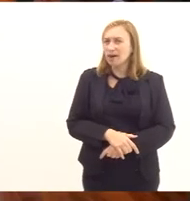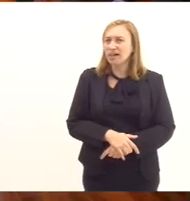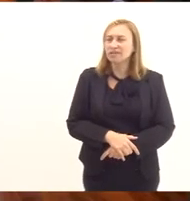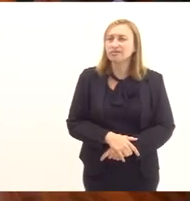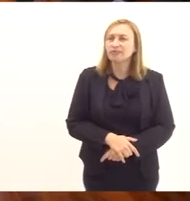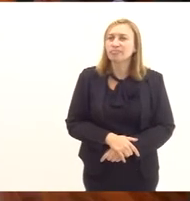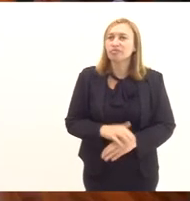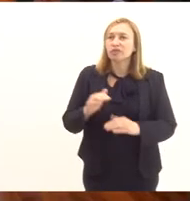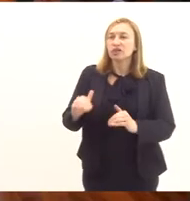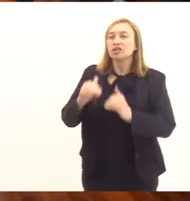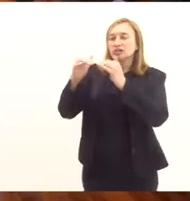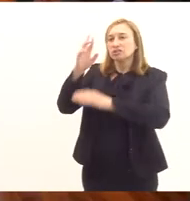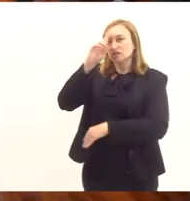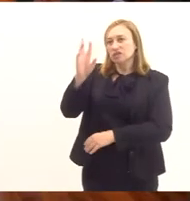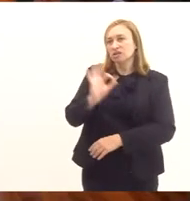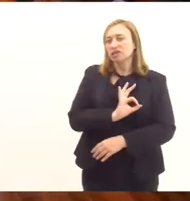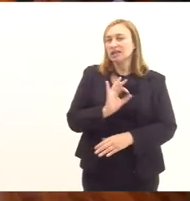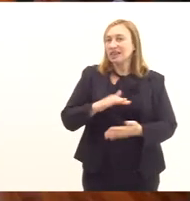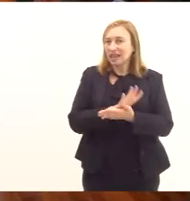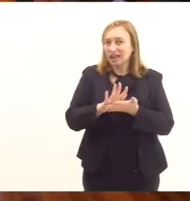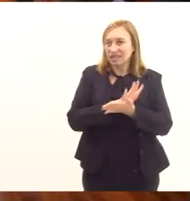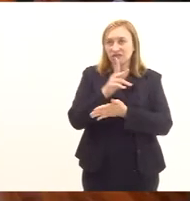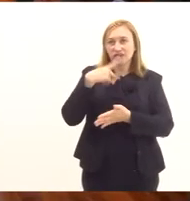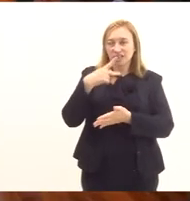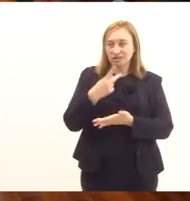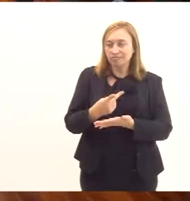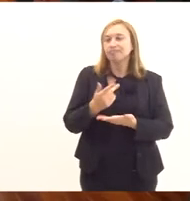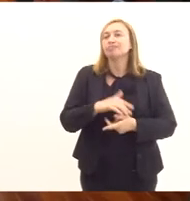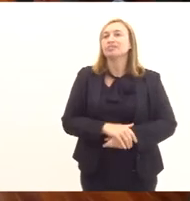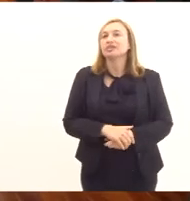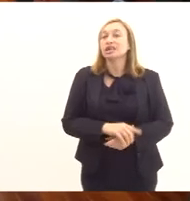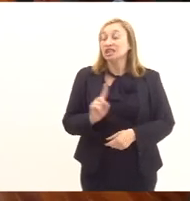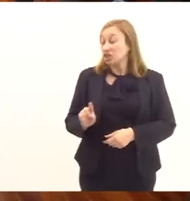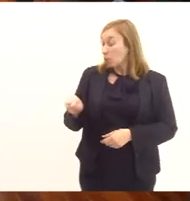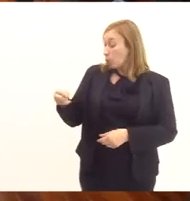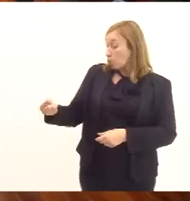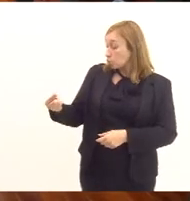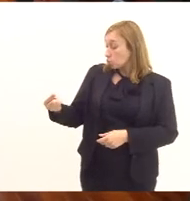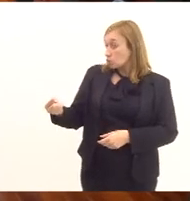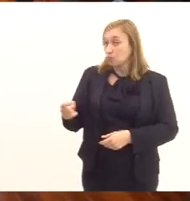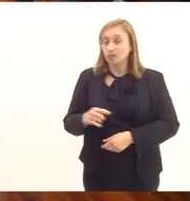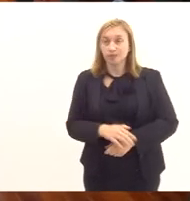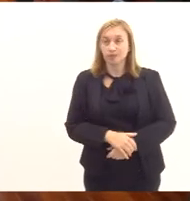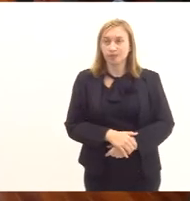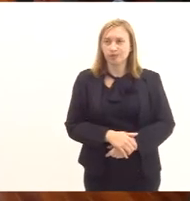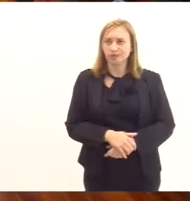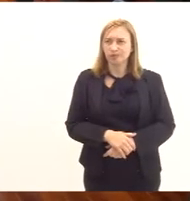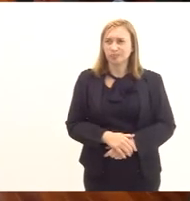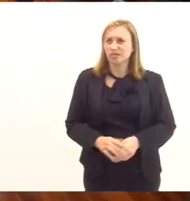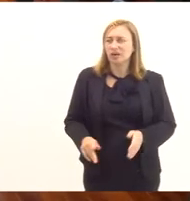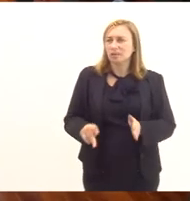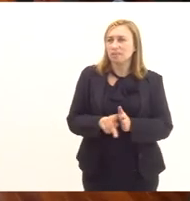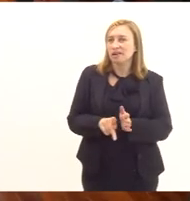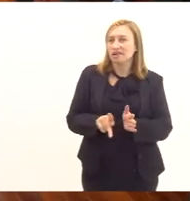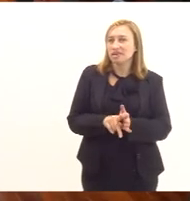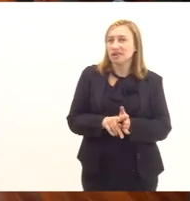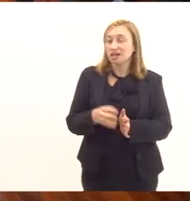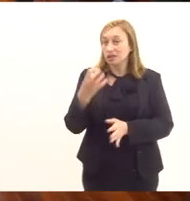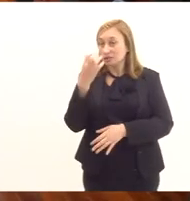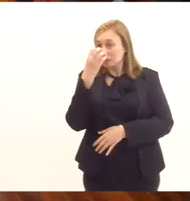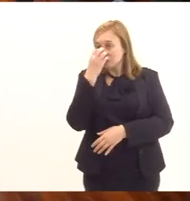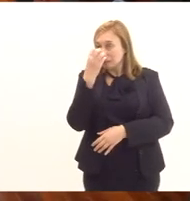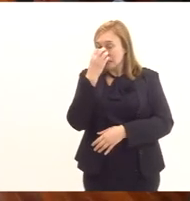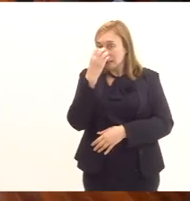relatam absolutamente nada e também não prestam conta de nada só que é outra e faz parte do circo do